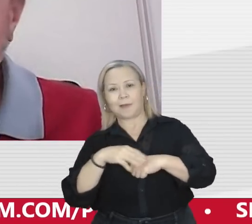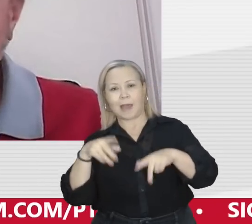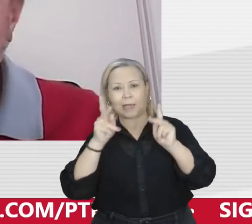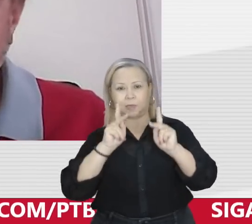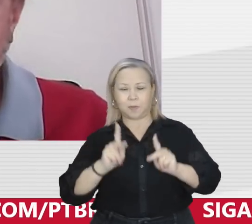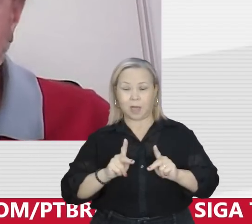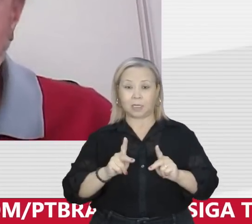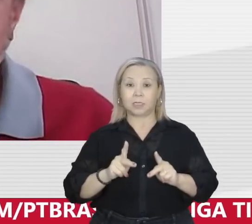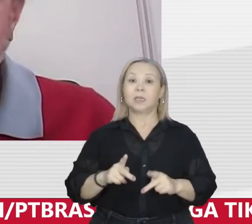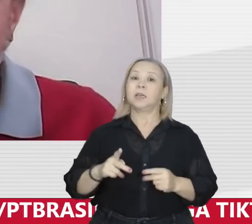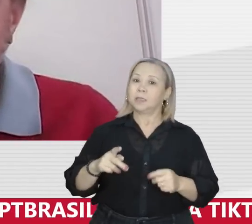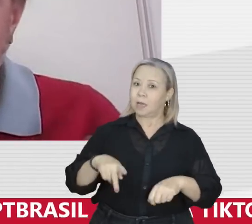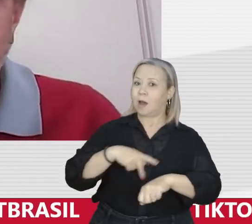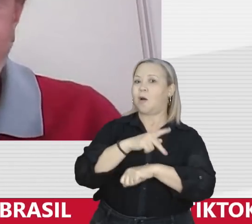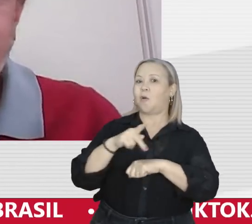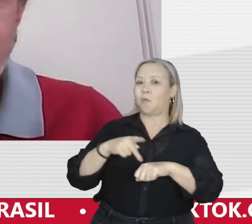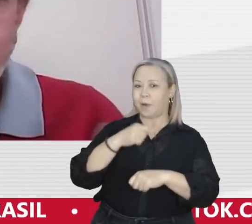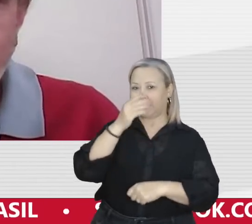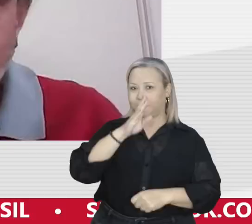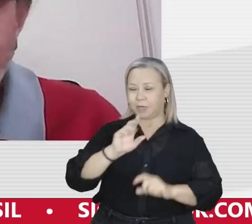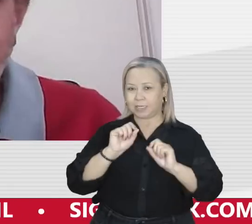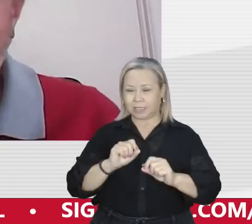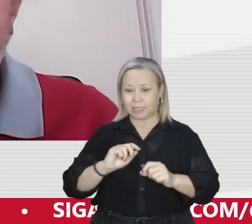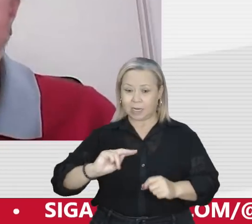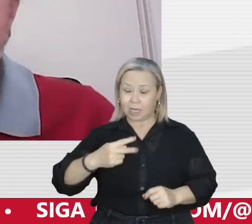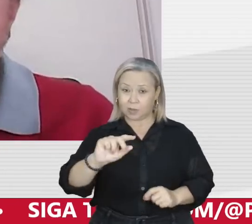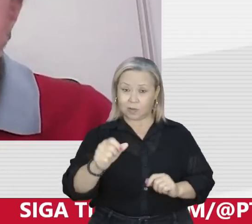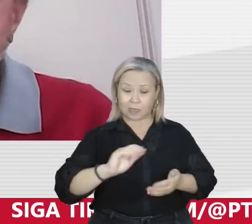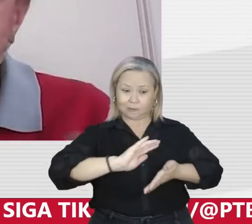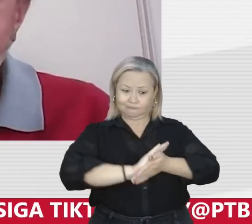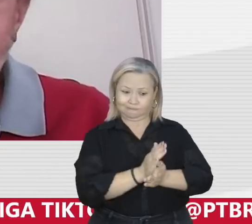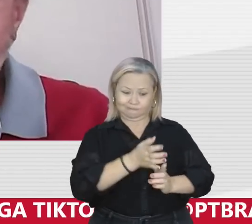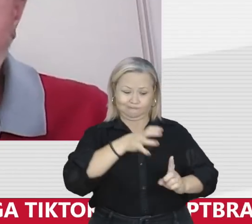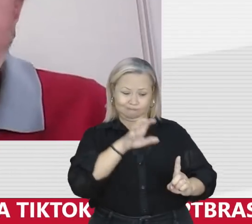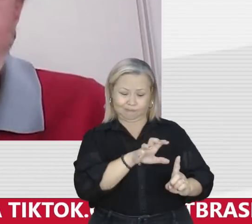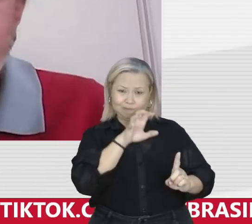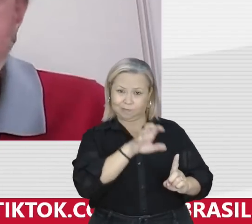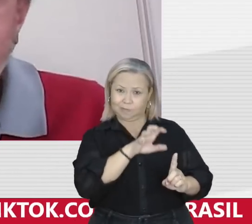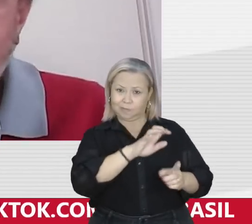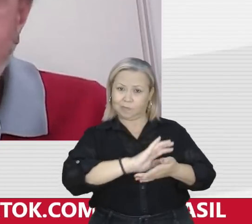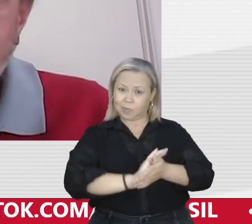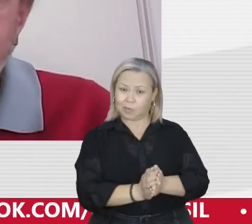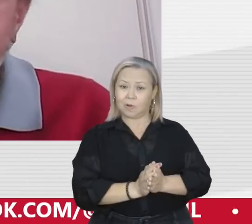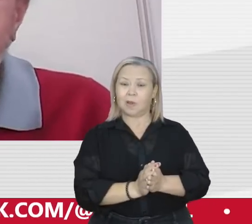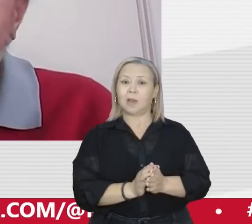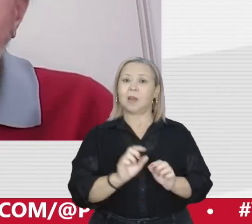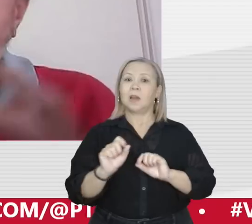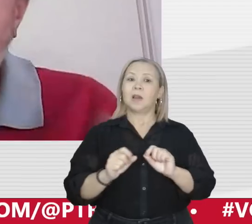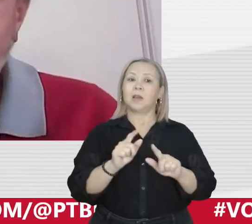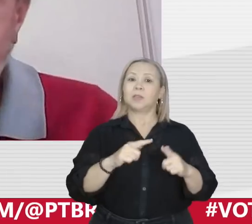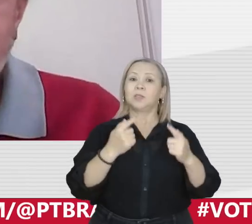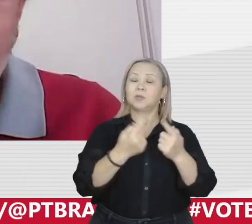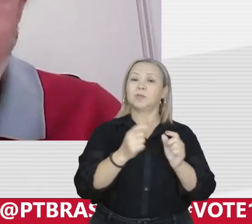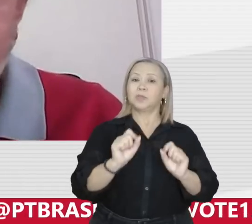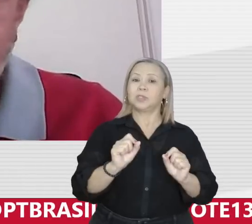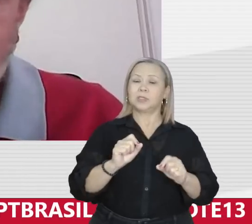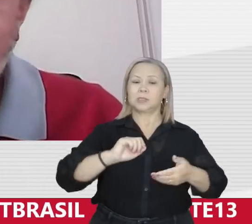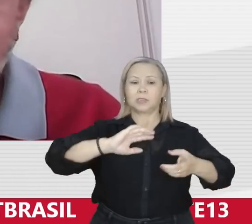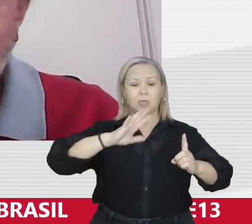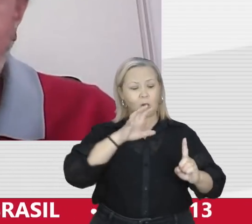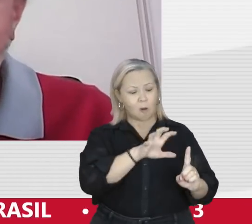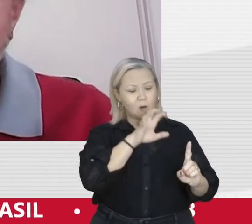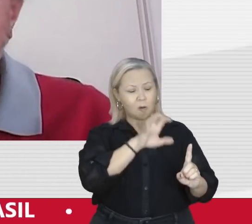Estado brasileiro é fruto de uma imposição violenta de um sistema de opressão que nós começamos